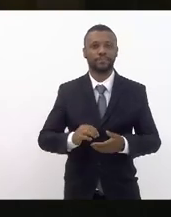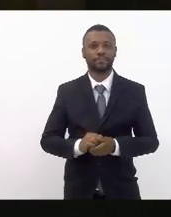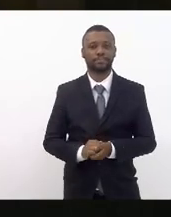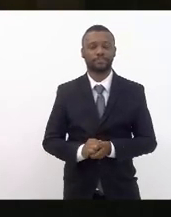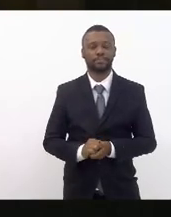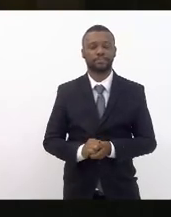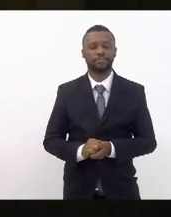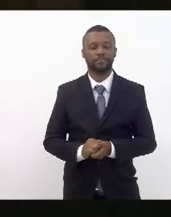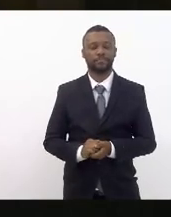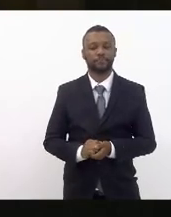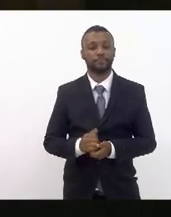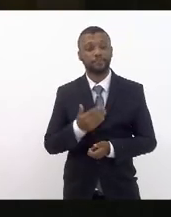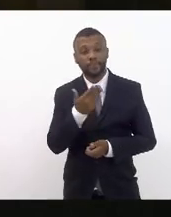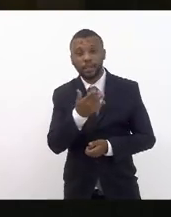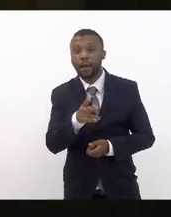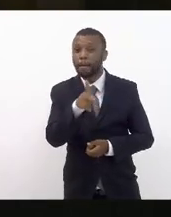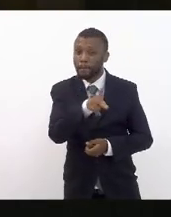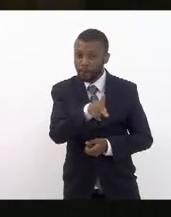Professor.